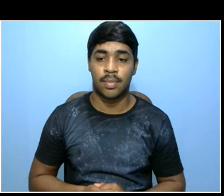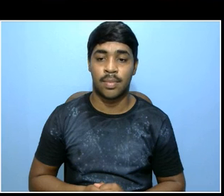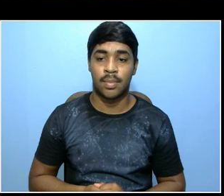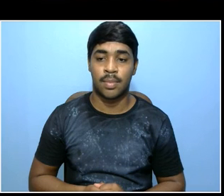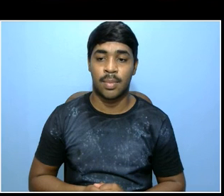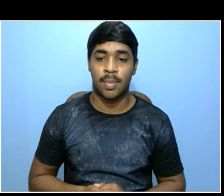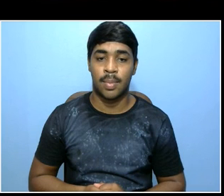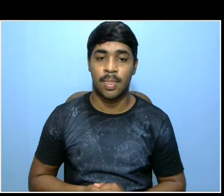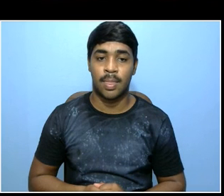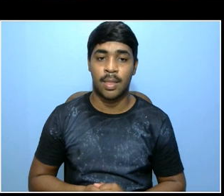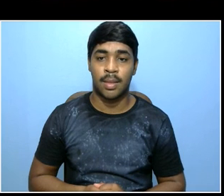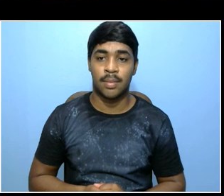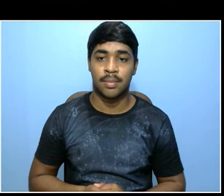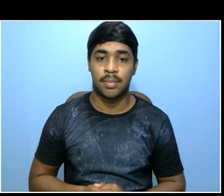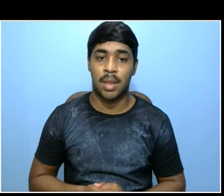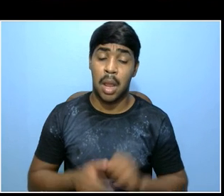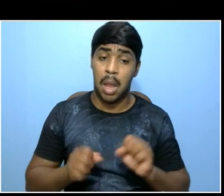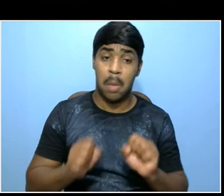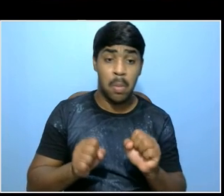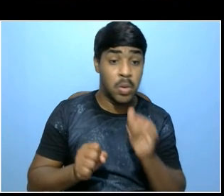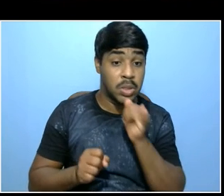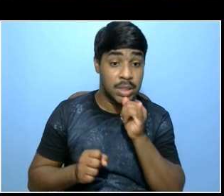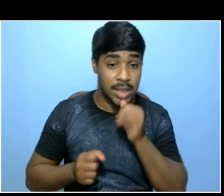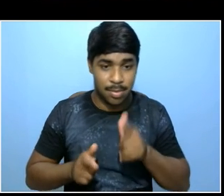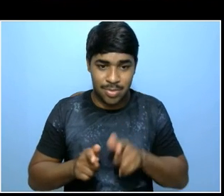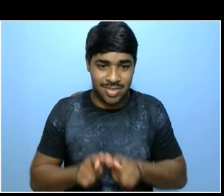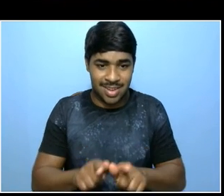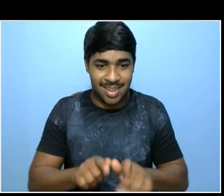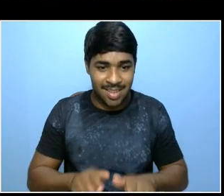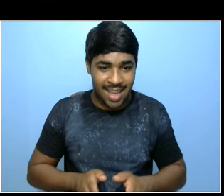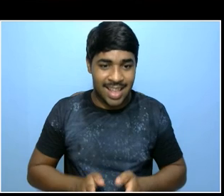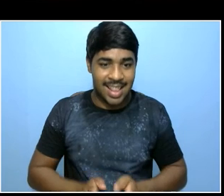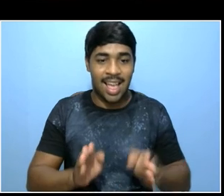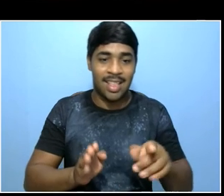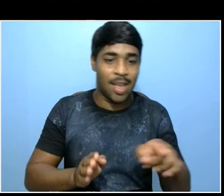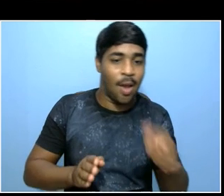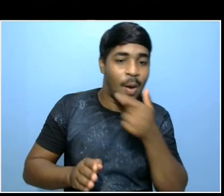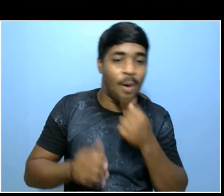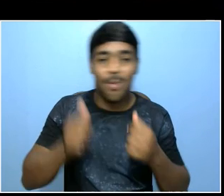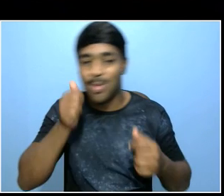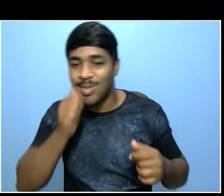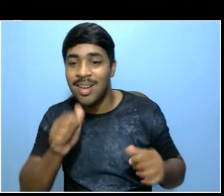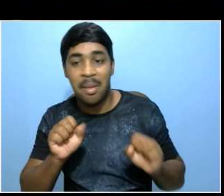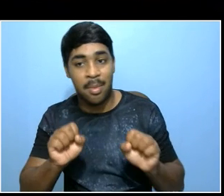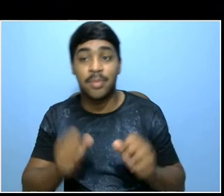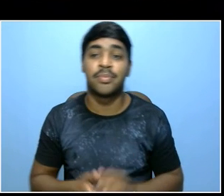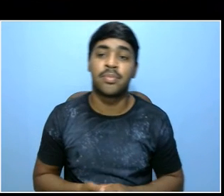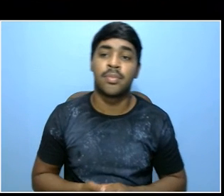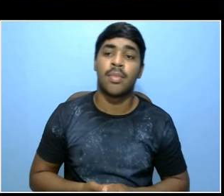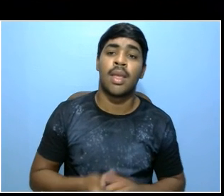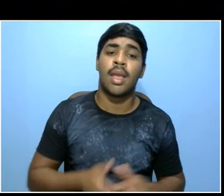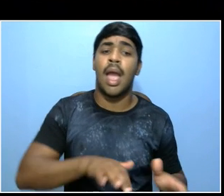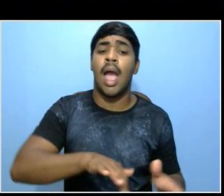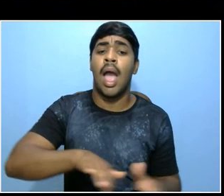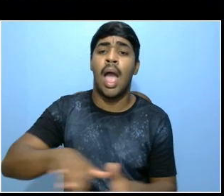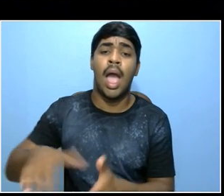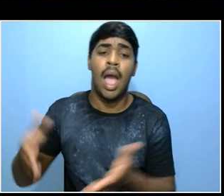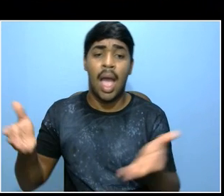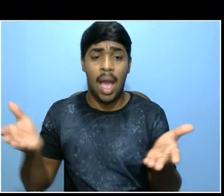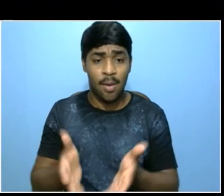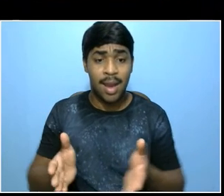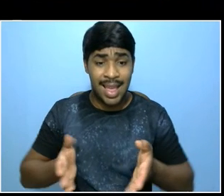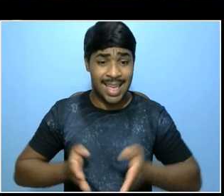diferentes. Pode ser dois meninos, pode ser um menino e uma menina, pode ser duas meninas, tá? Vamos falar um pouquinho agora sobre a reprodução